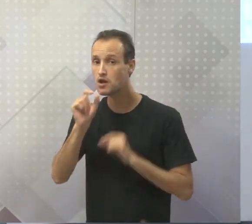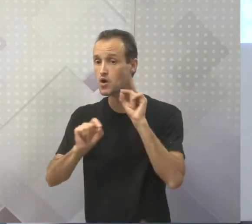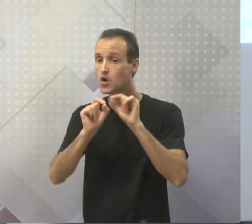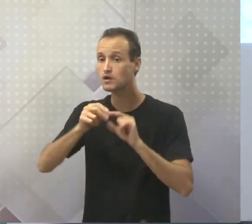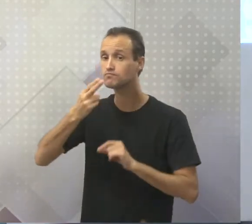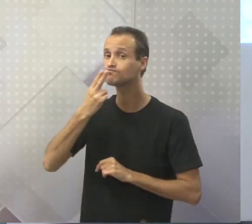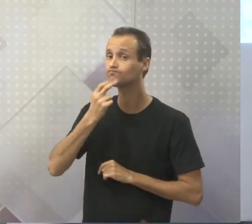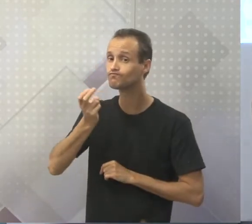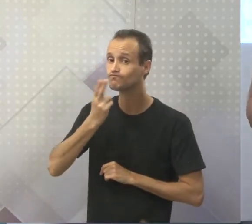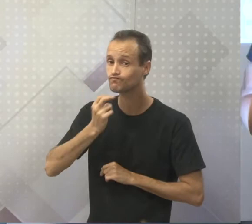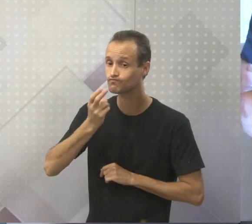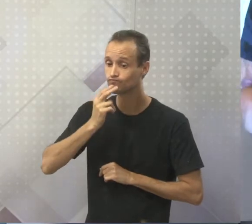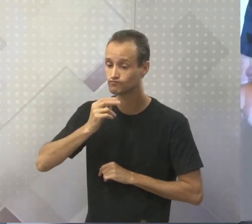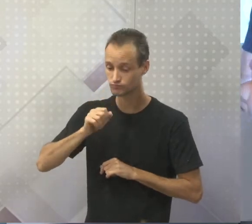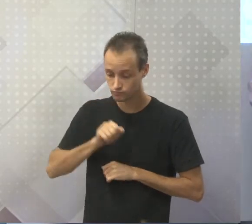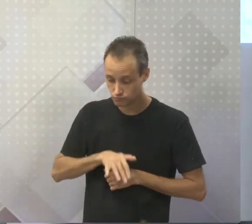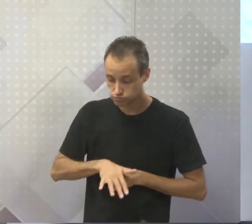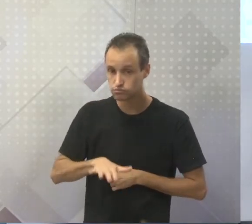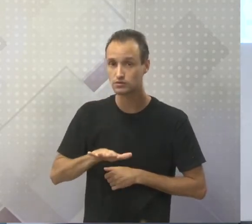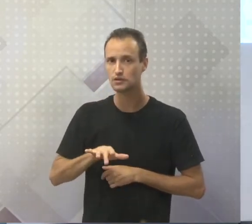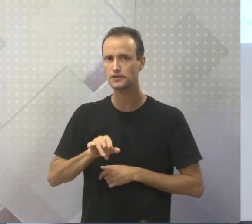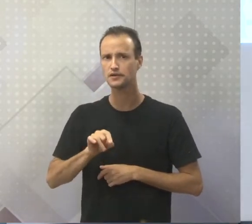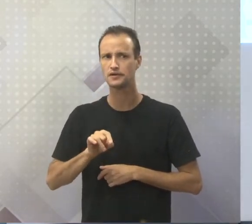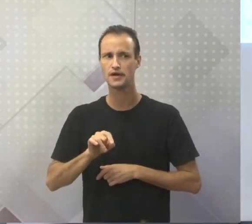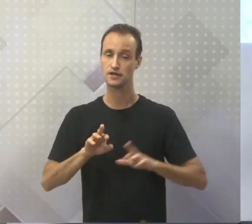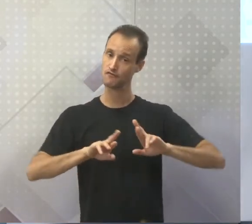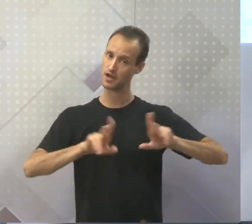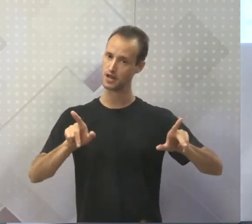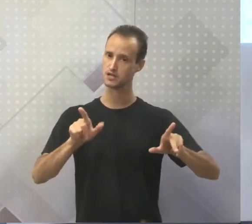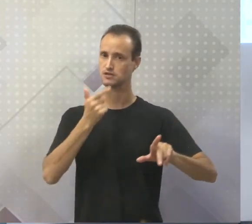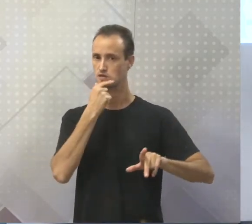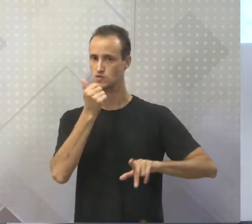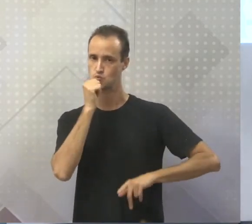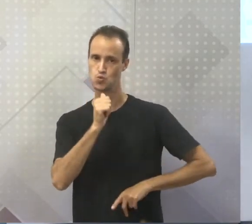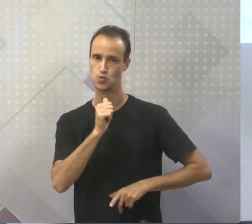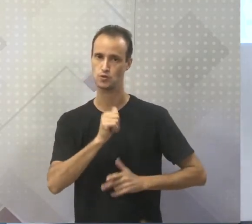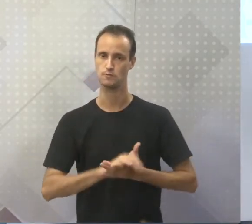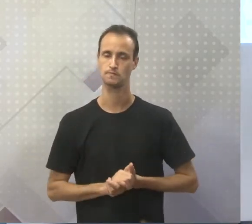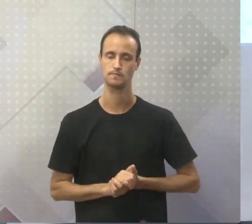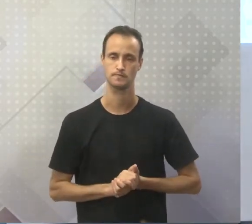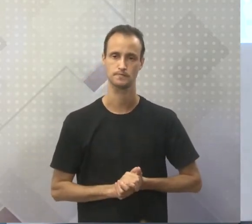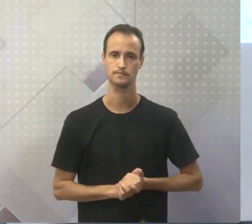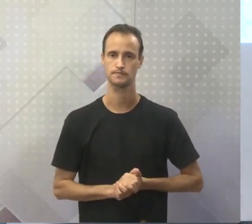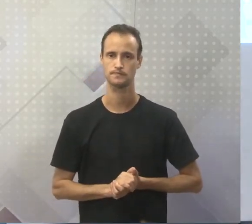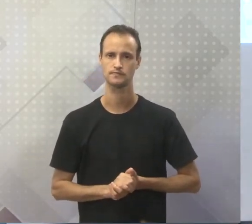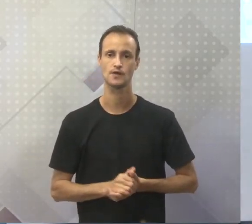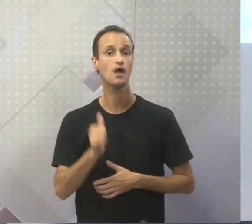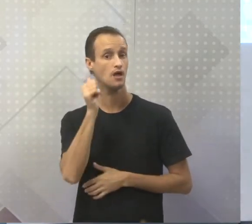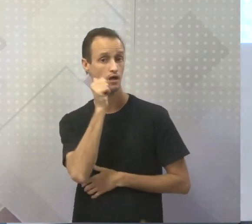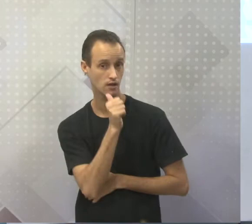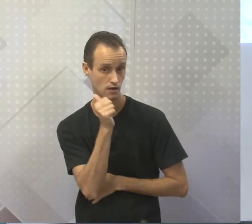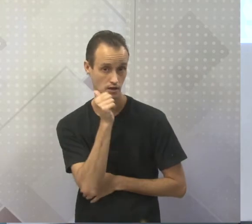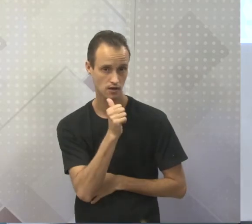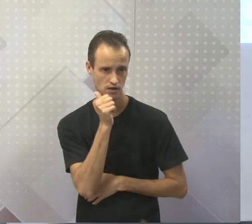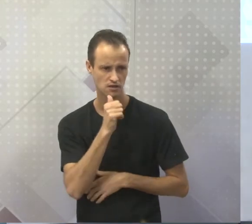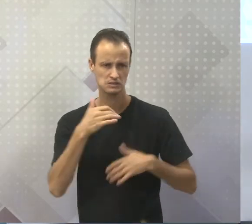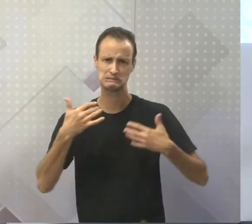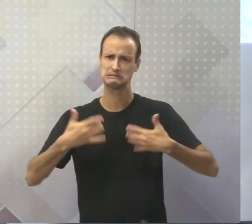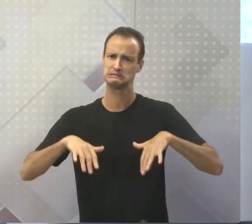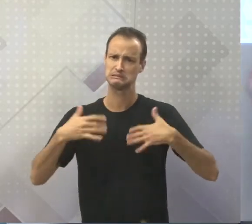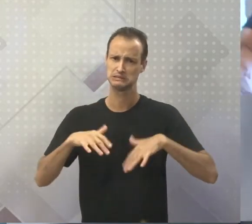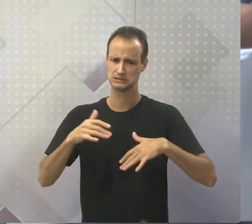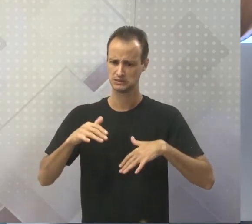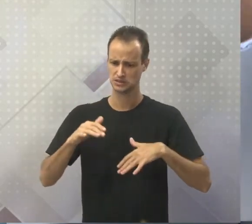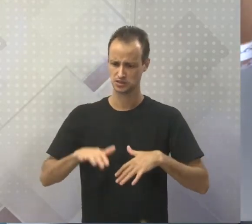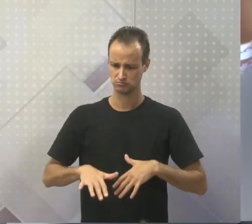é com evento fisiológico, o seu não. É só psicológico. E aí, essa menina que sofre de um